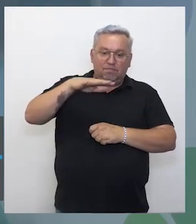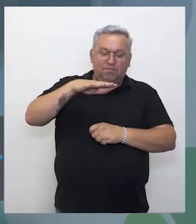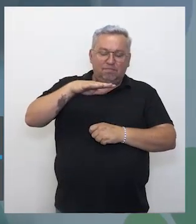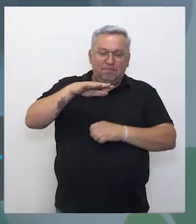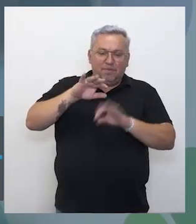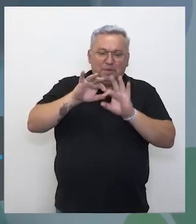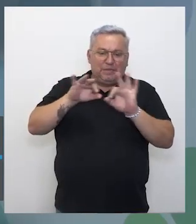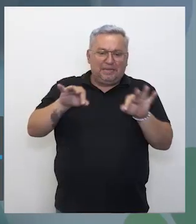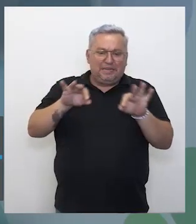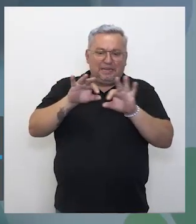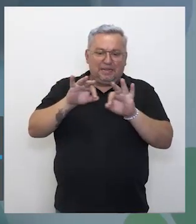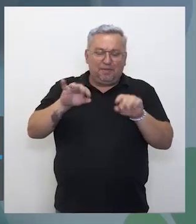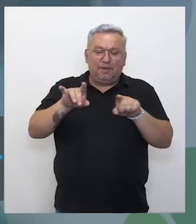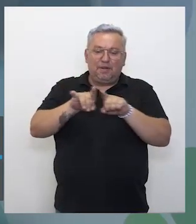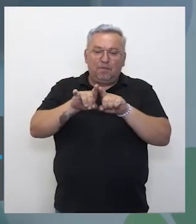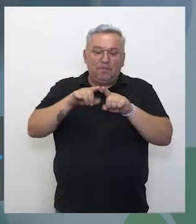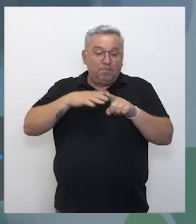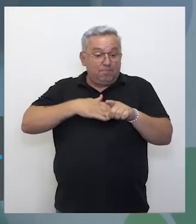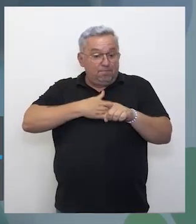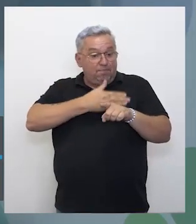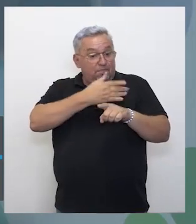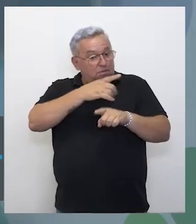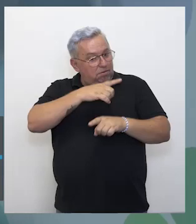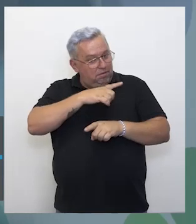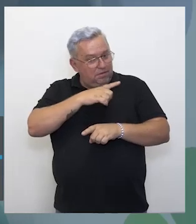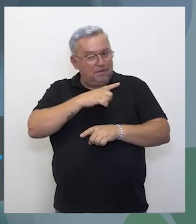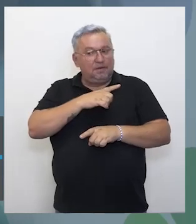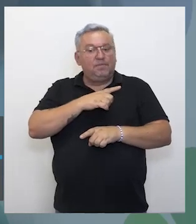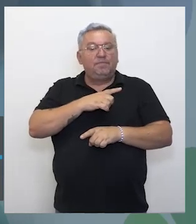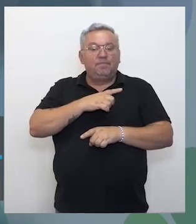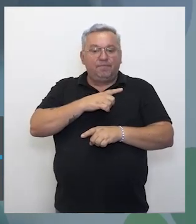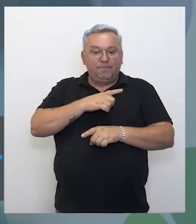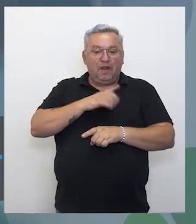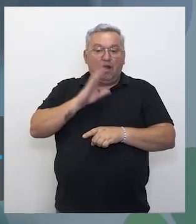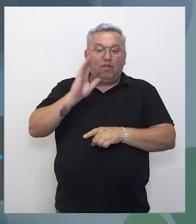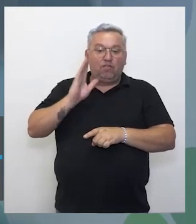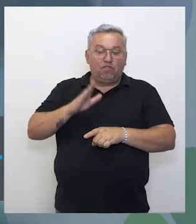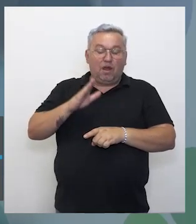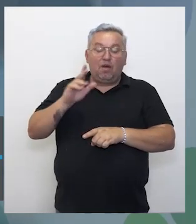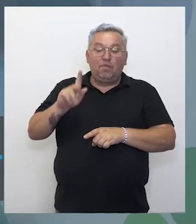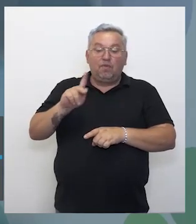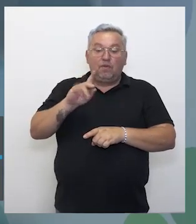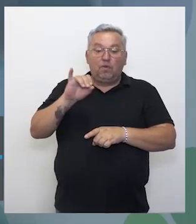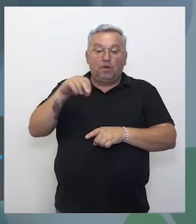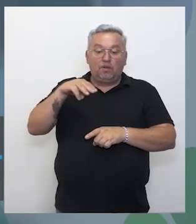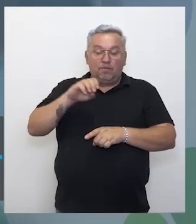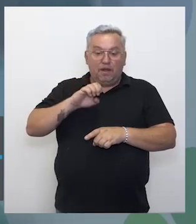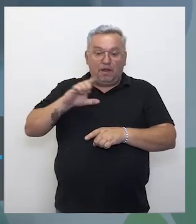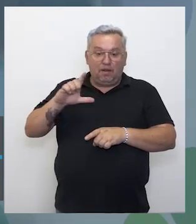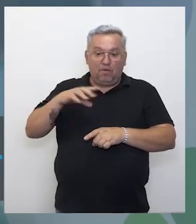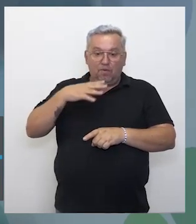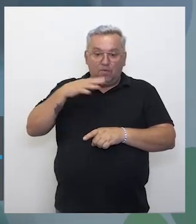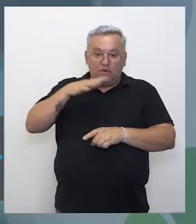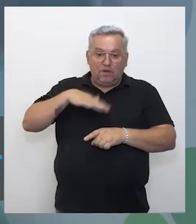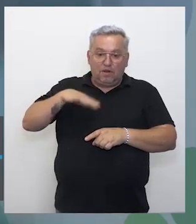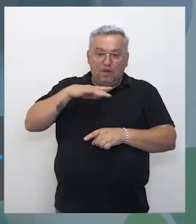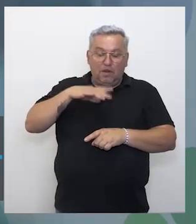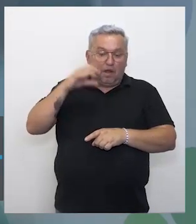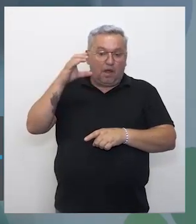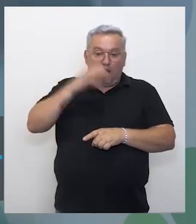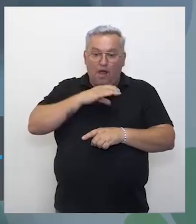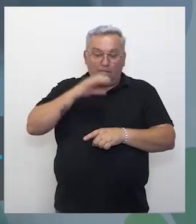superficial e preconceituoso na maioria das vezes. Já o professor Ismael, ele falou, o senso comum é